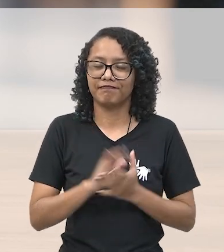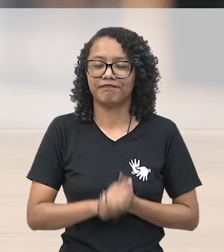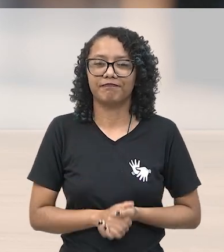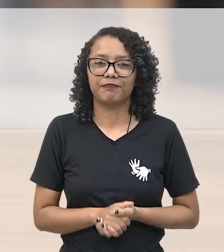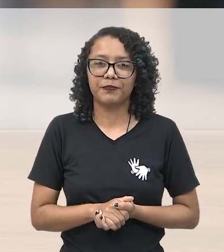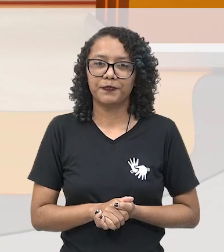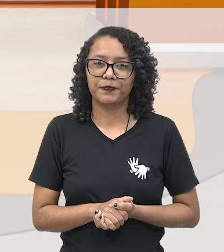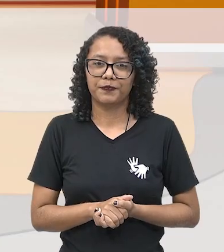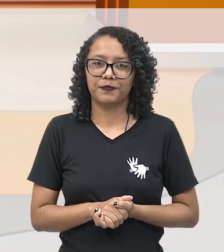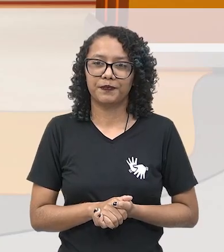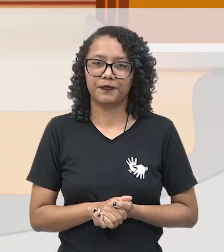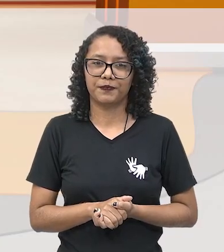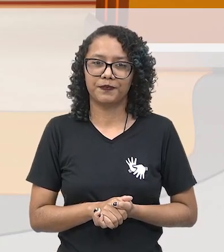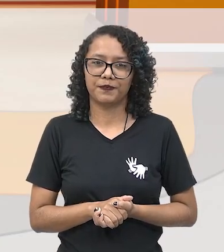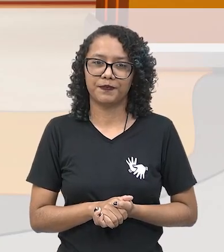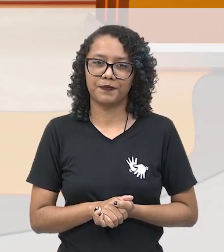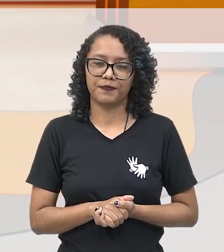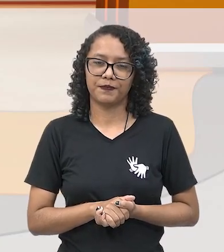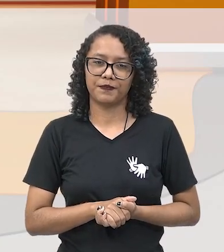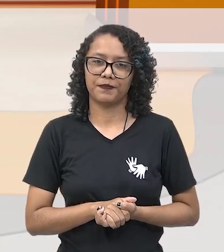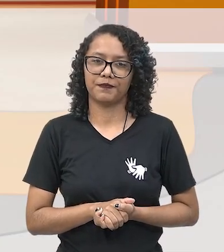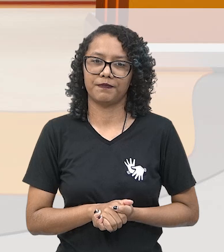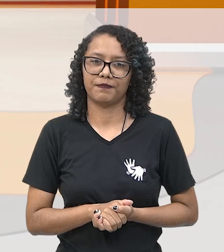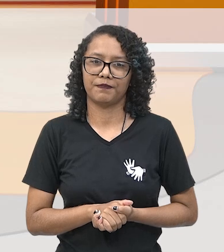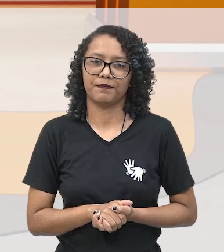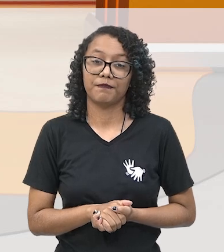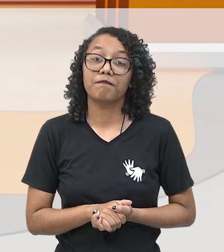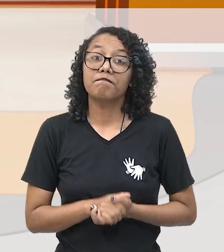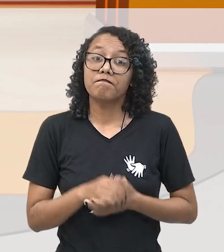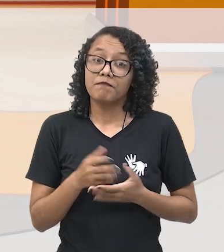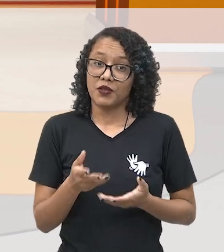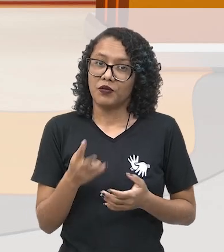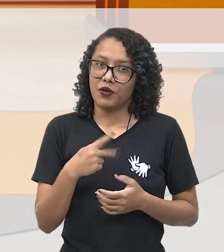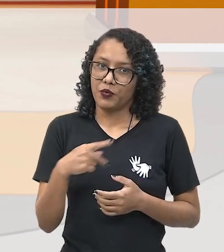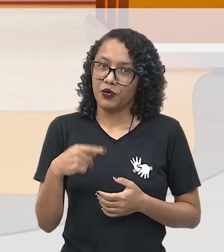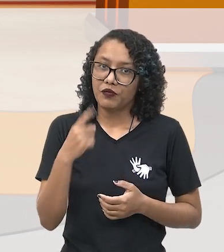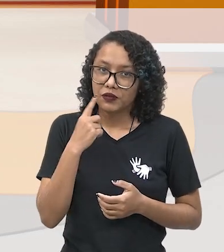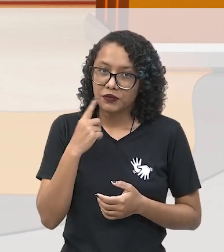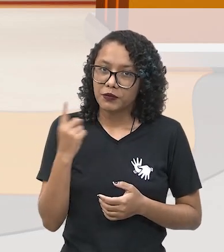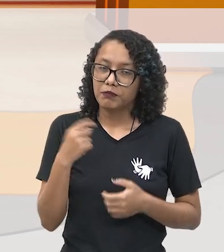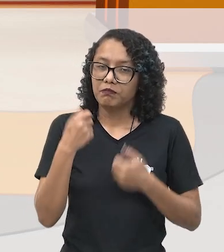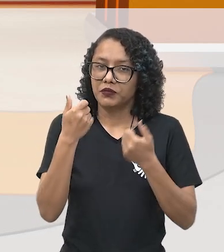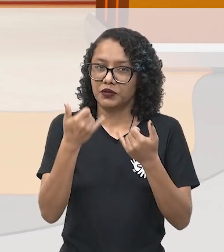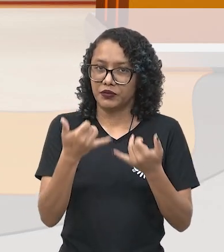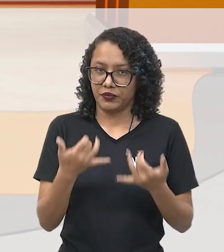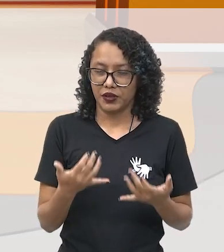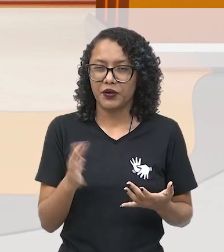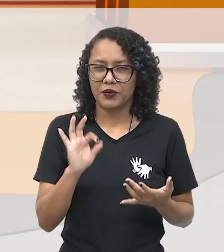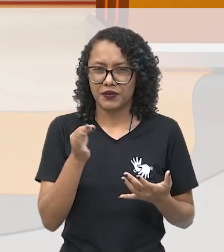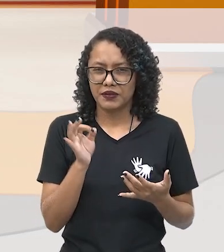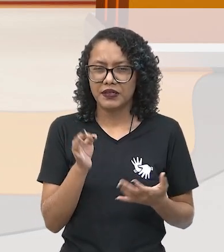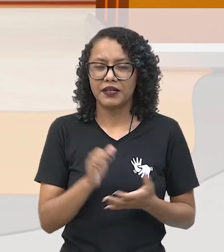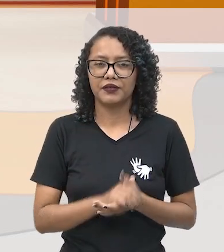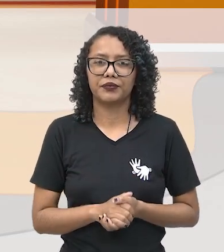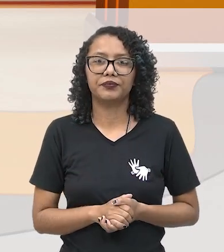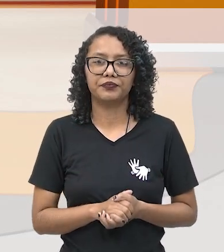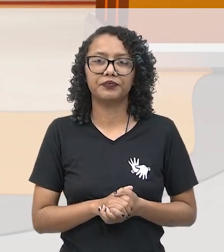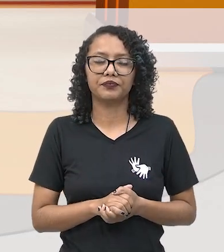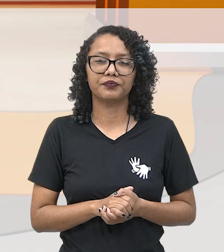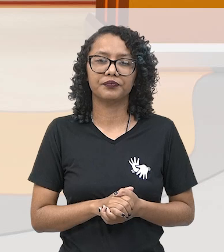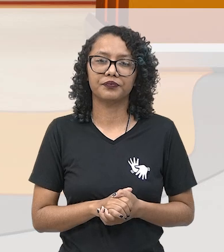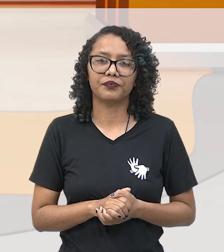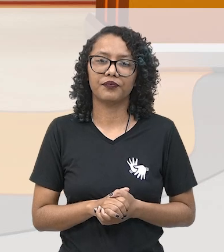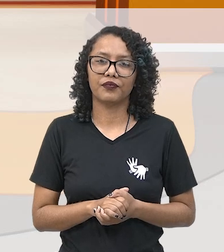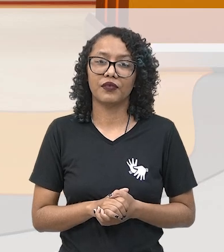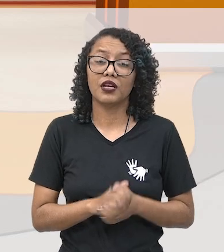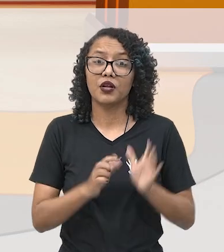próxima. Então, queridos, como o próprio professor e advogado William Costa comentou conosco, né, ele deu ali